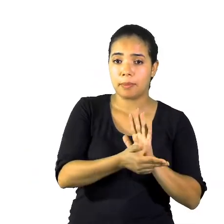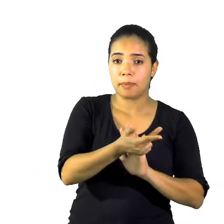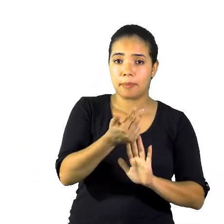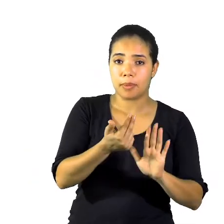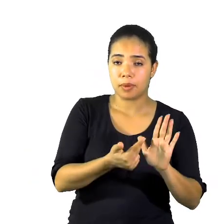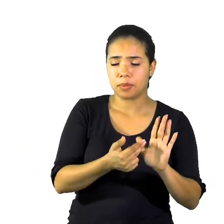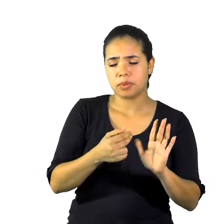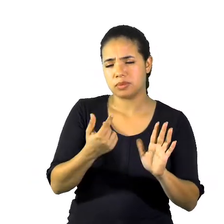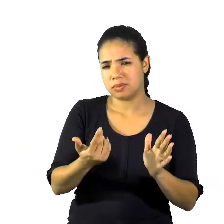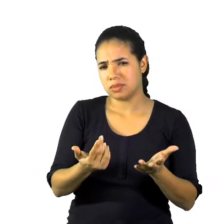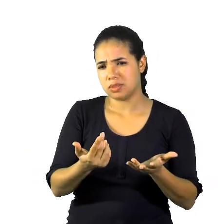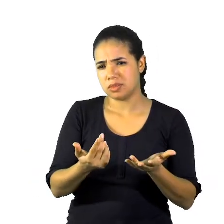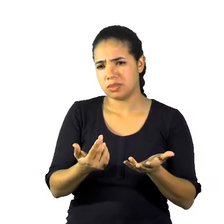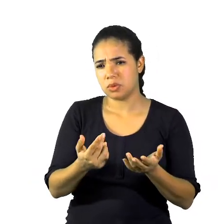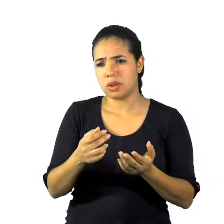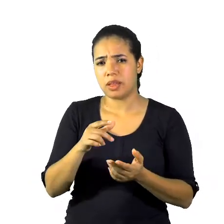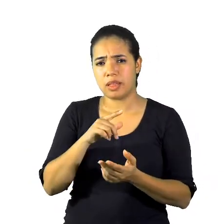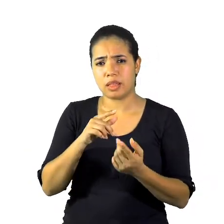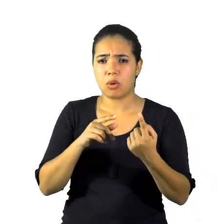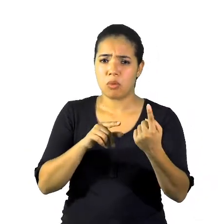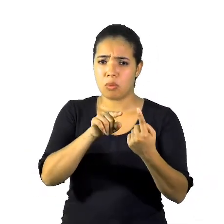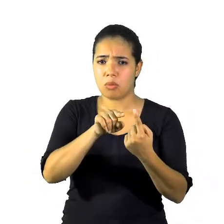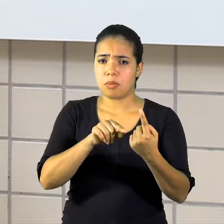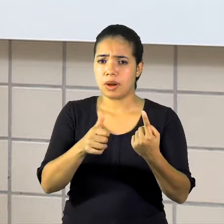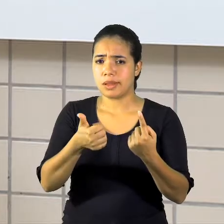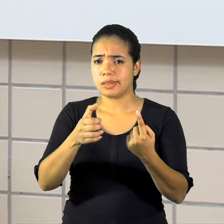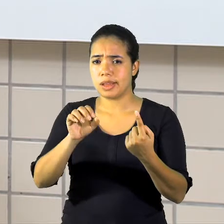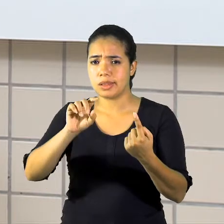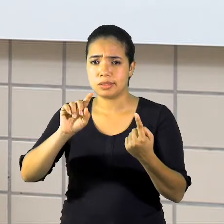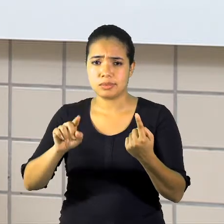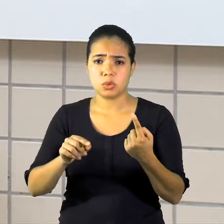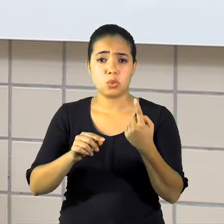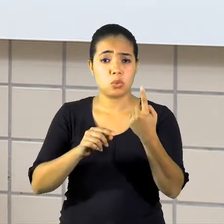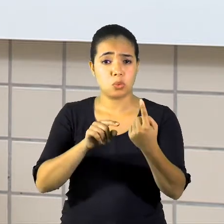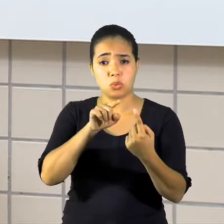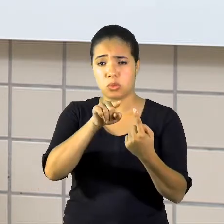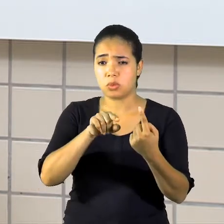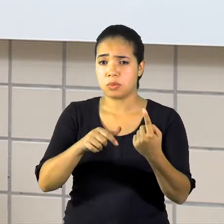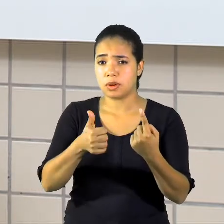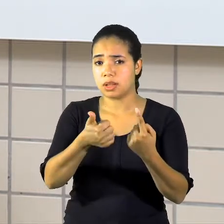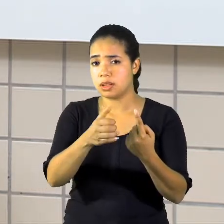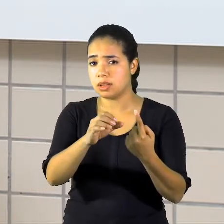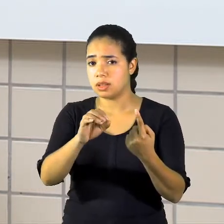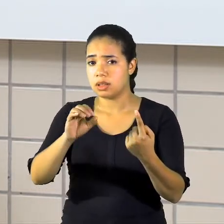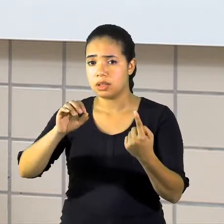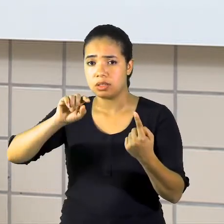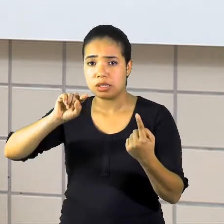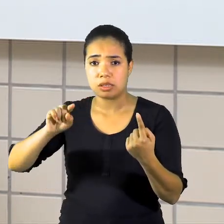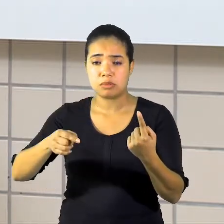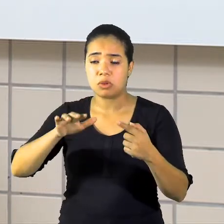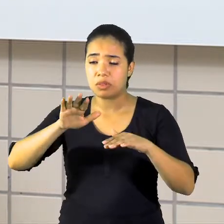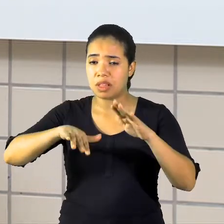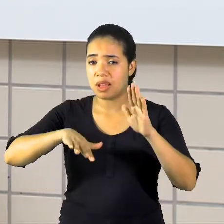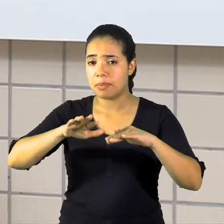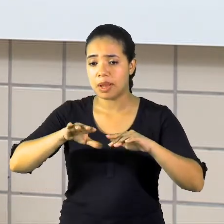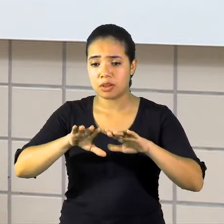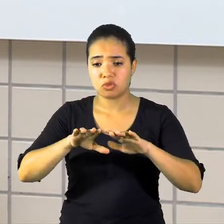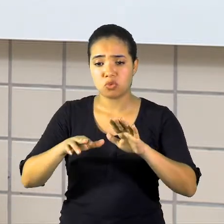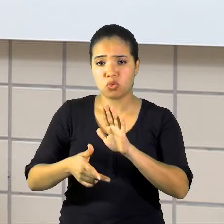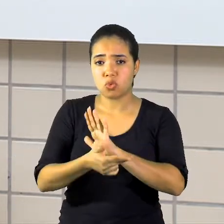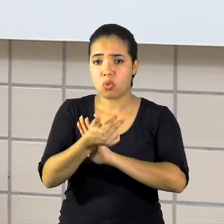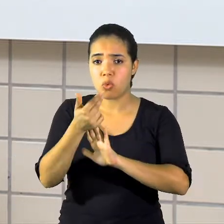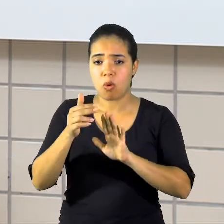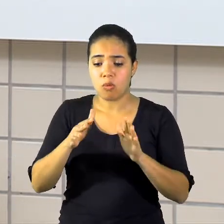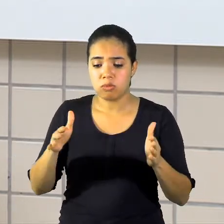ter 1 para 10 mil, 1 para 100 mil. Isso vai variar conforme o tamanho do mapa. O tamanho do meu mapa